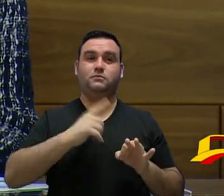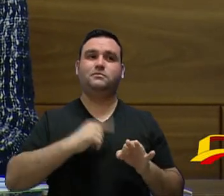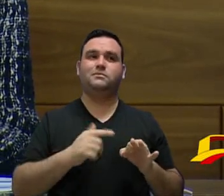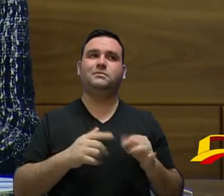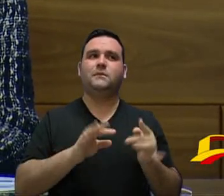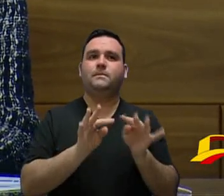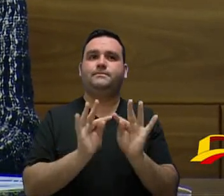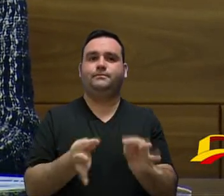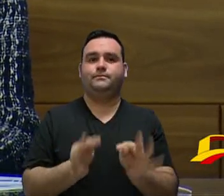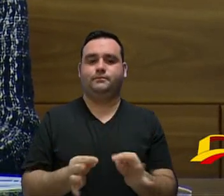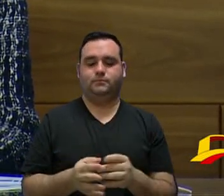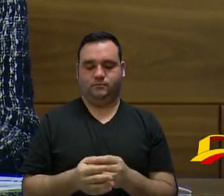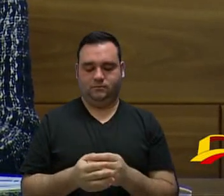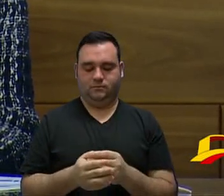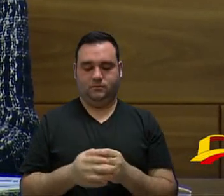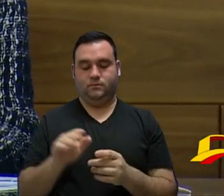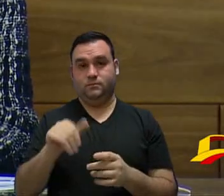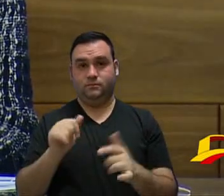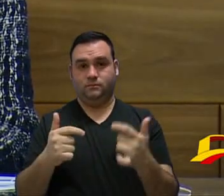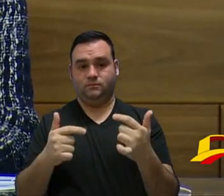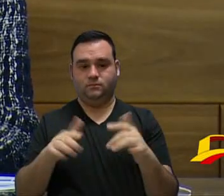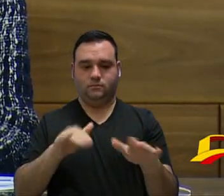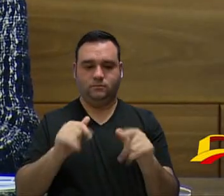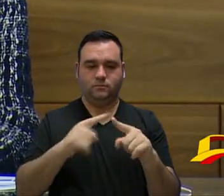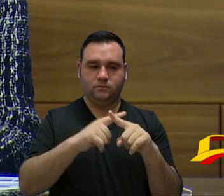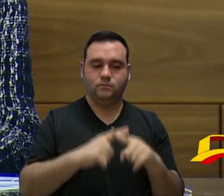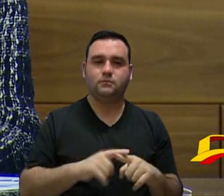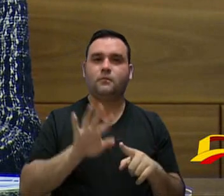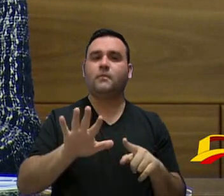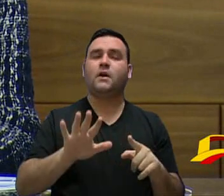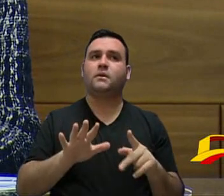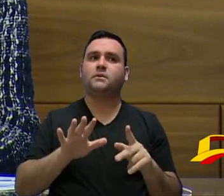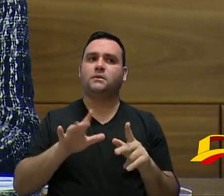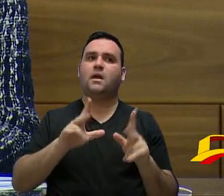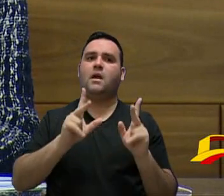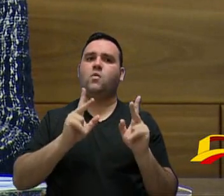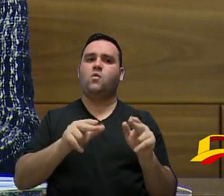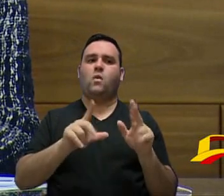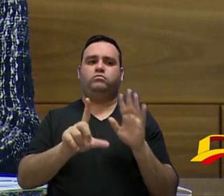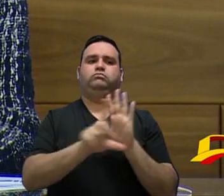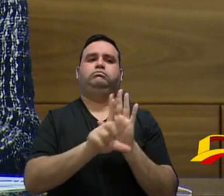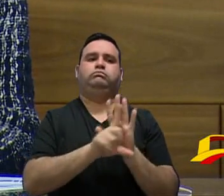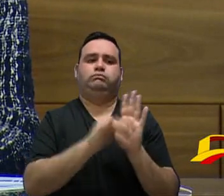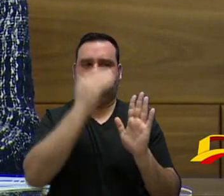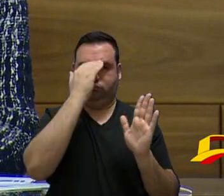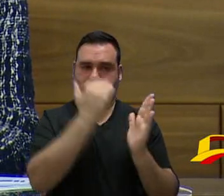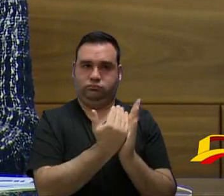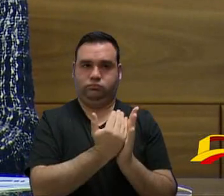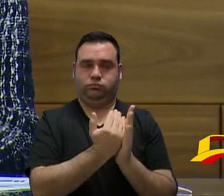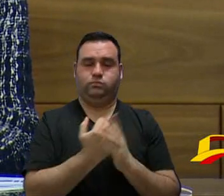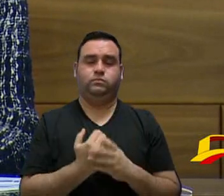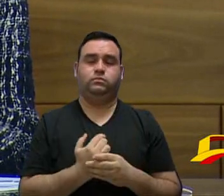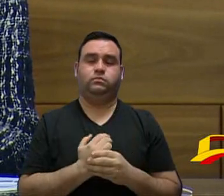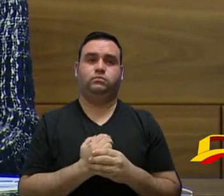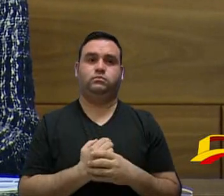um processo mais simplificado de contratação porém ele segue todo o trâmite legal